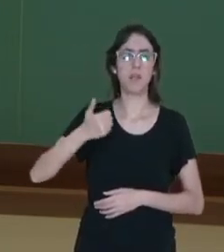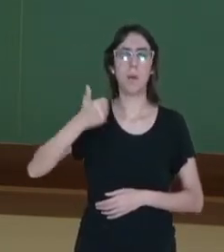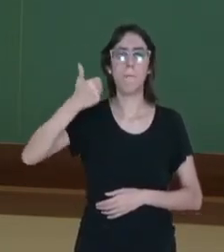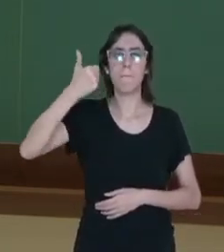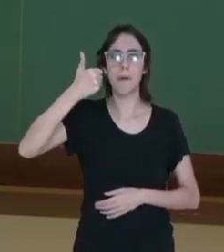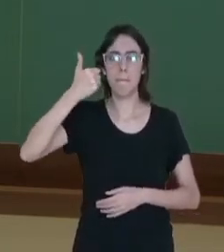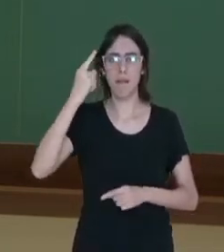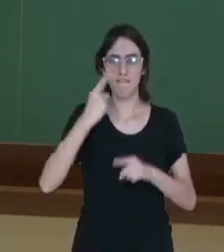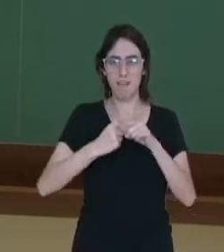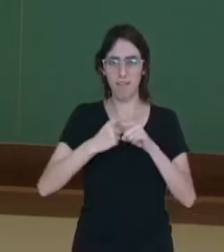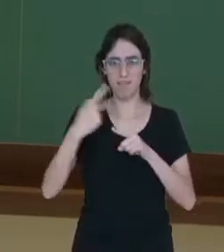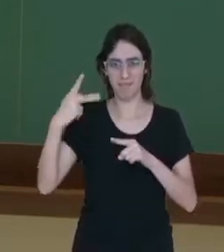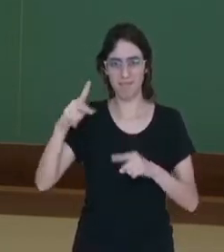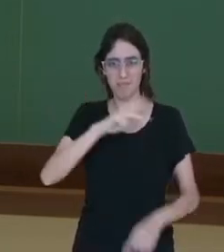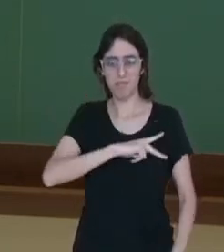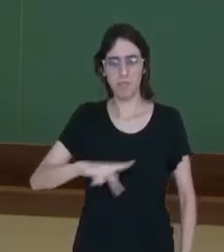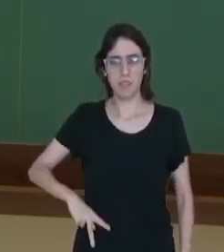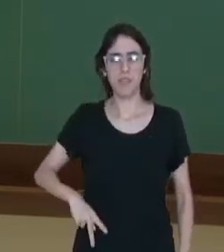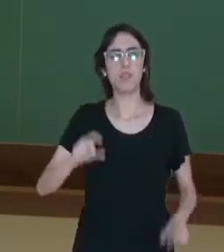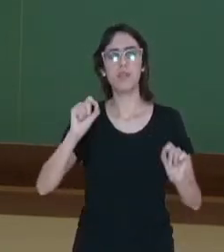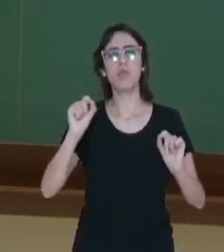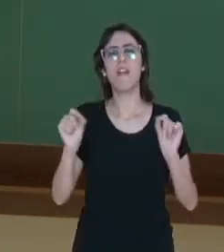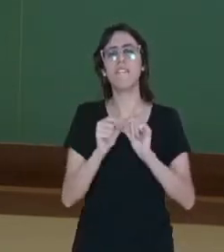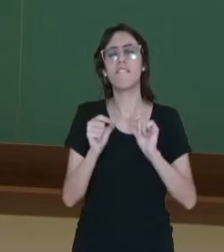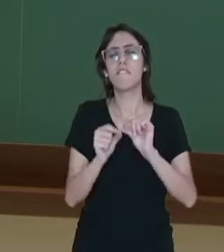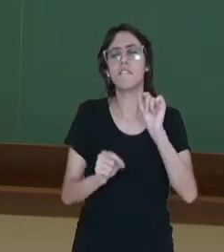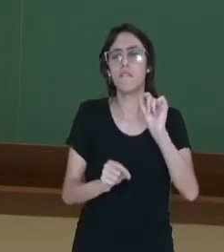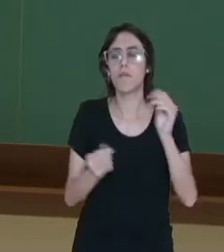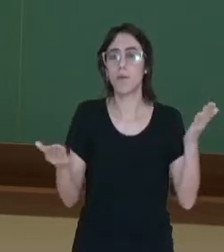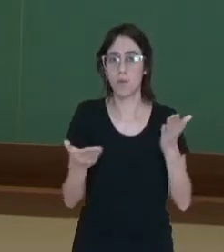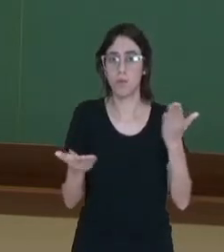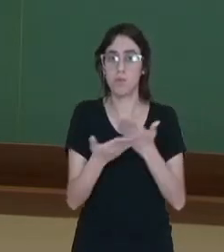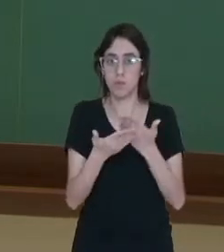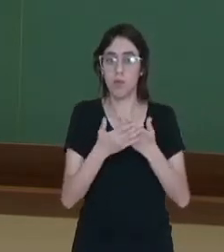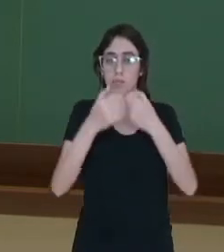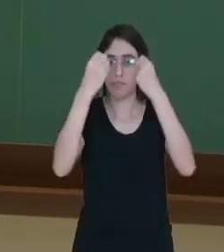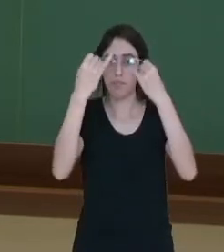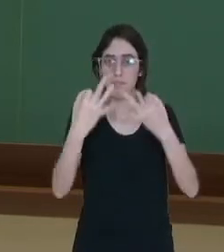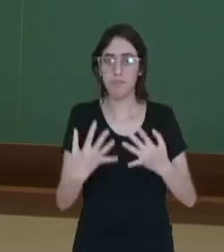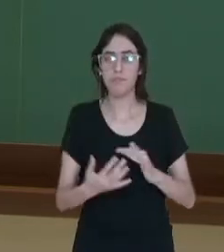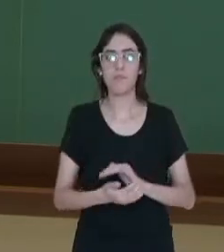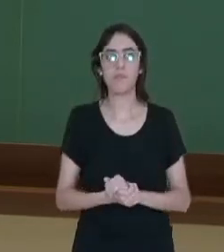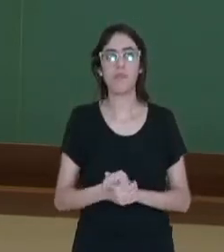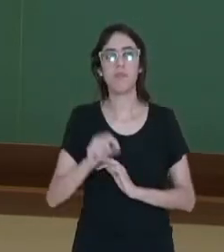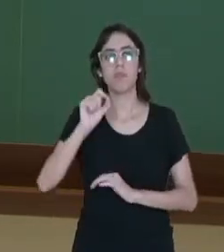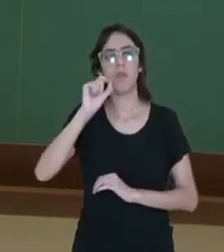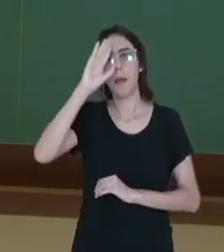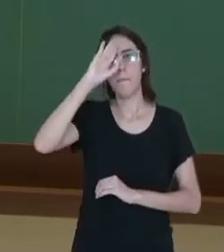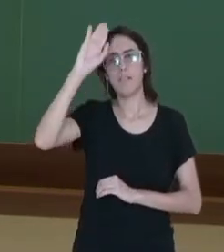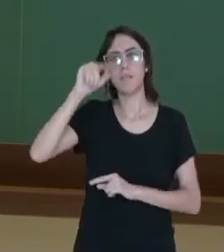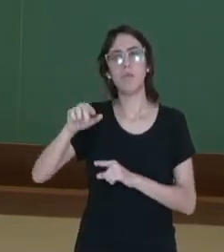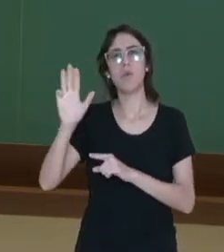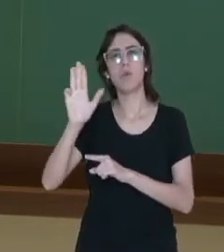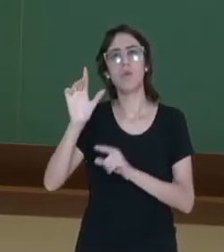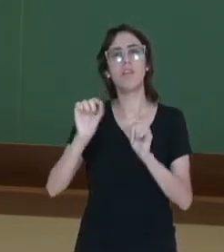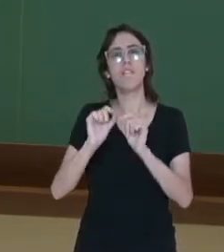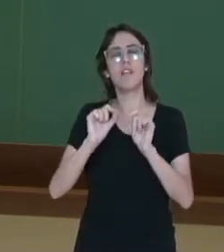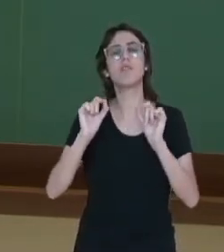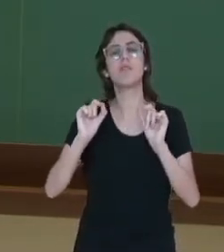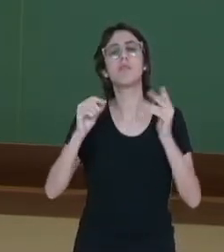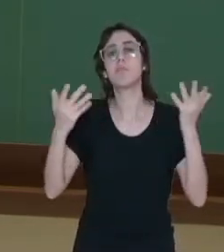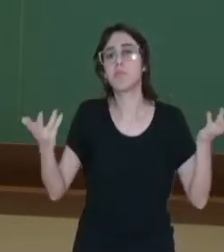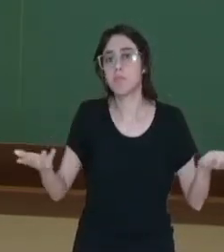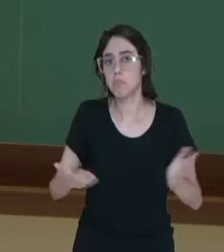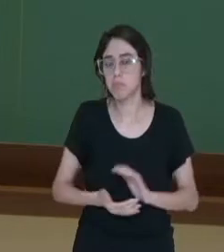No aspecto social e econômico, que nós vamos tratar nesta aula também. Quais foram as principais realizações do primeiro governo de